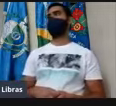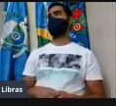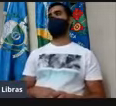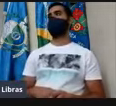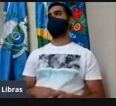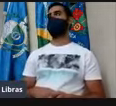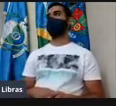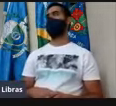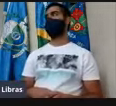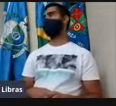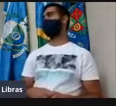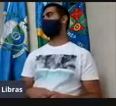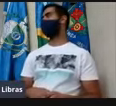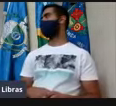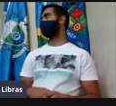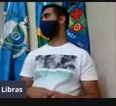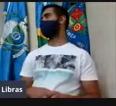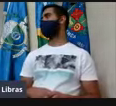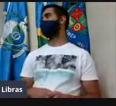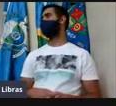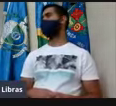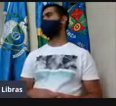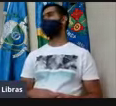Projeto de resolução.